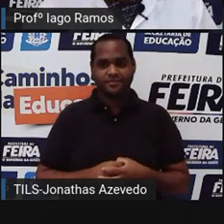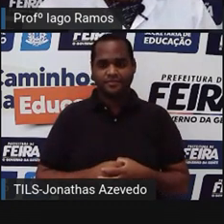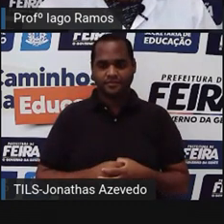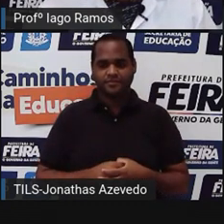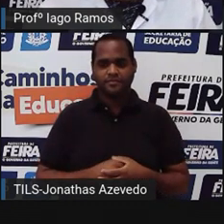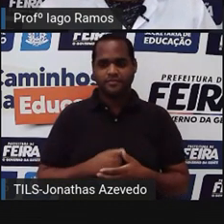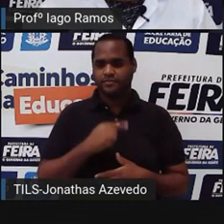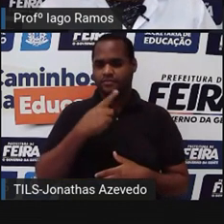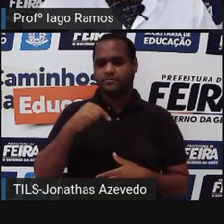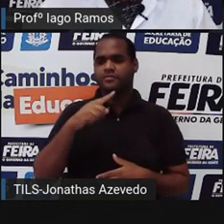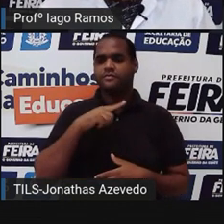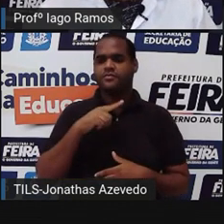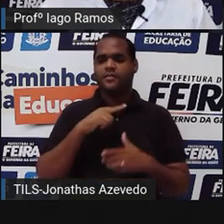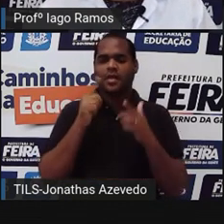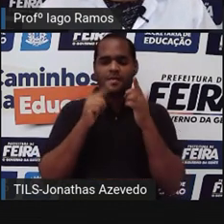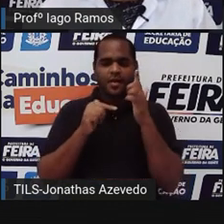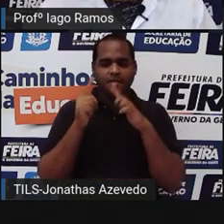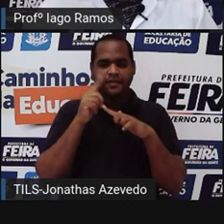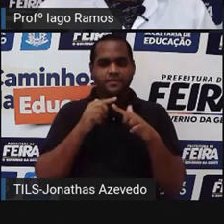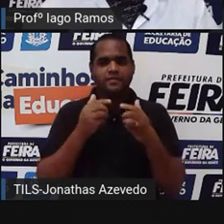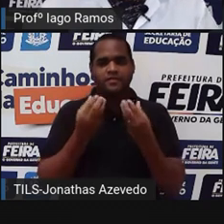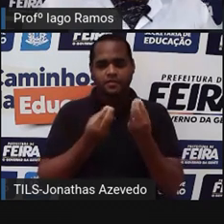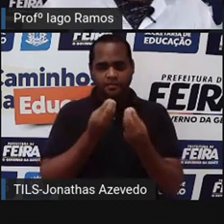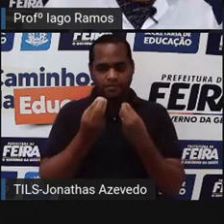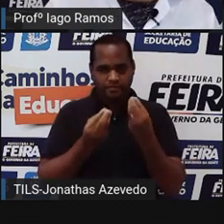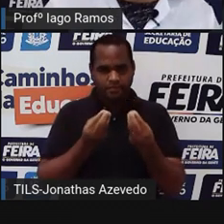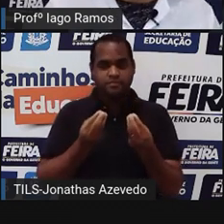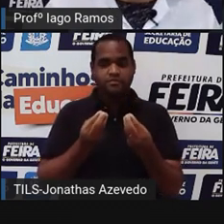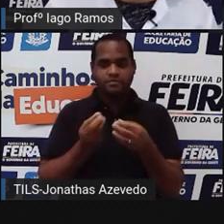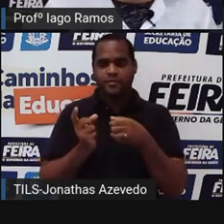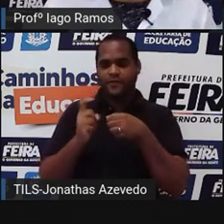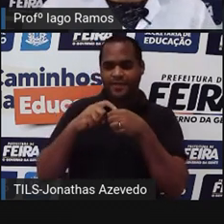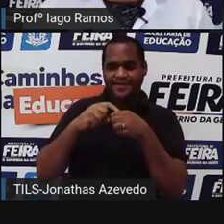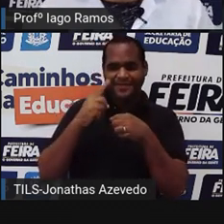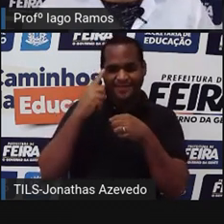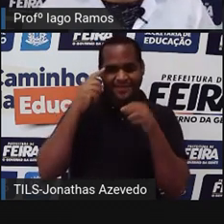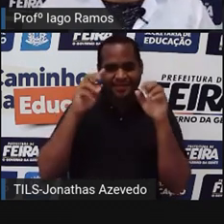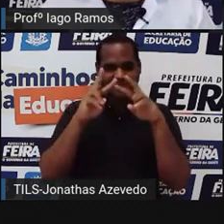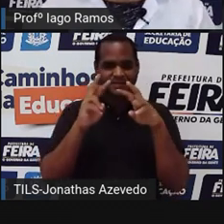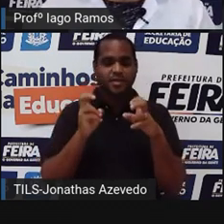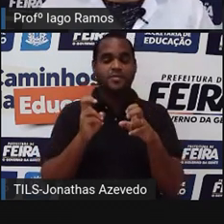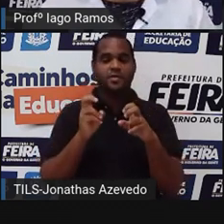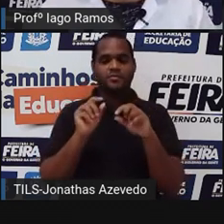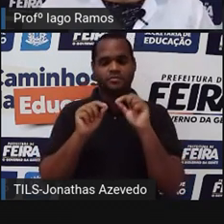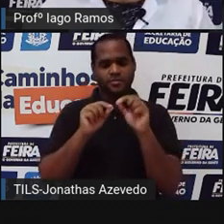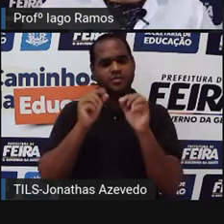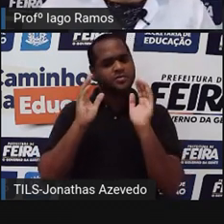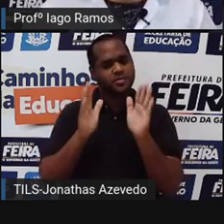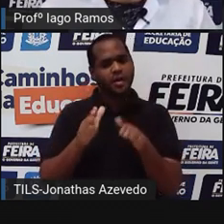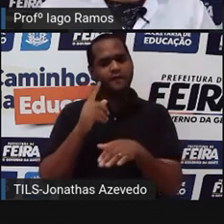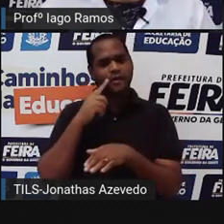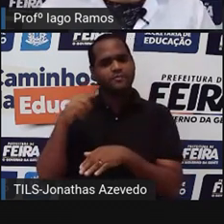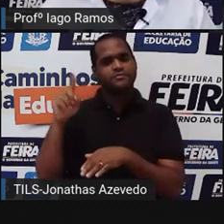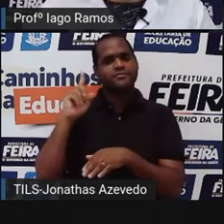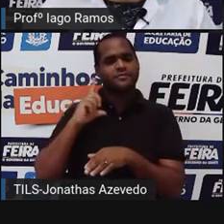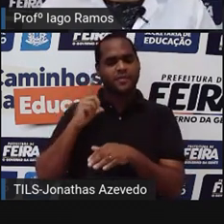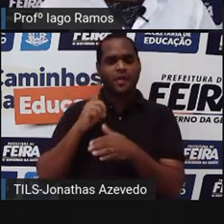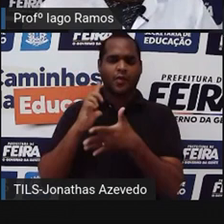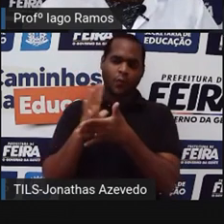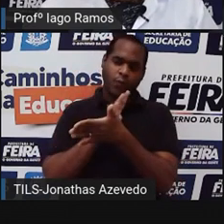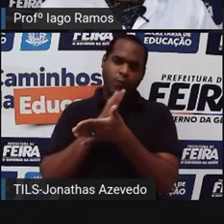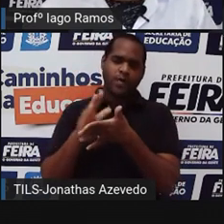a gente consegue, né, voltar em um tema que a gente viu algumas aulas atrás, que